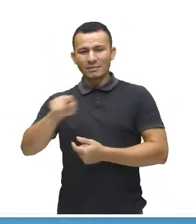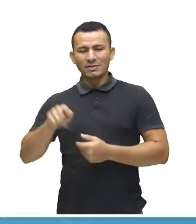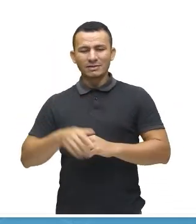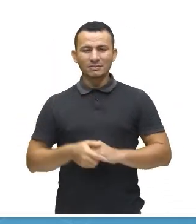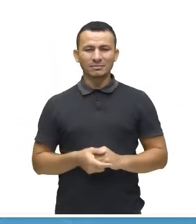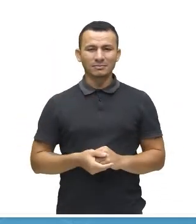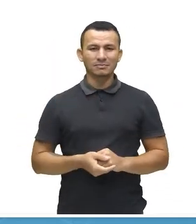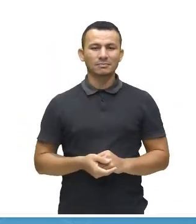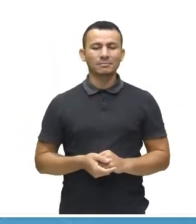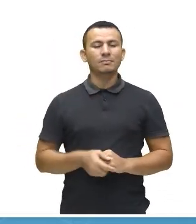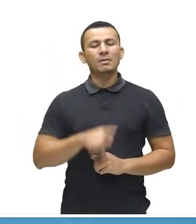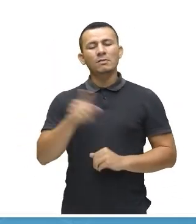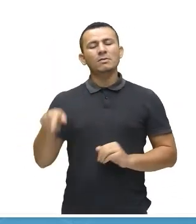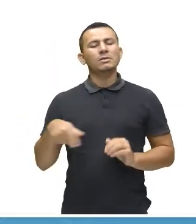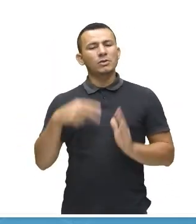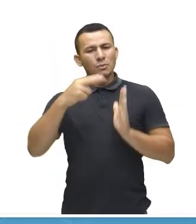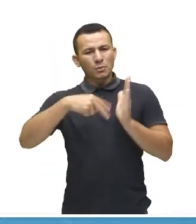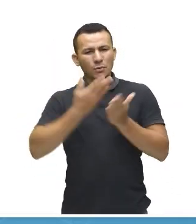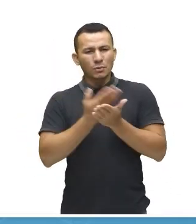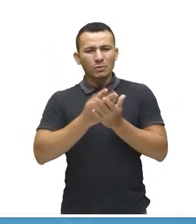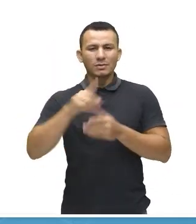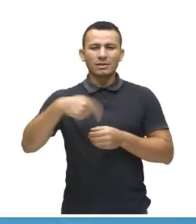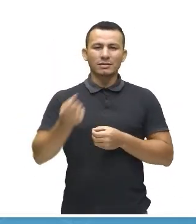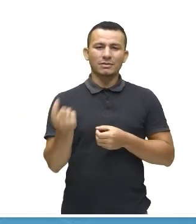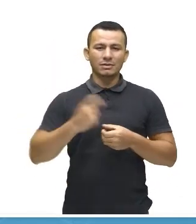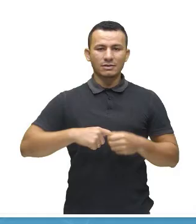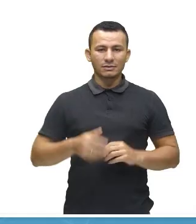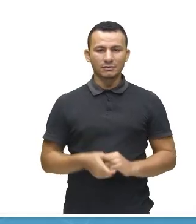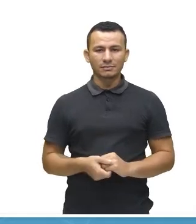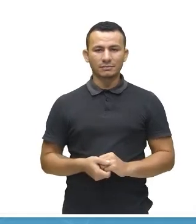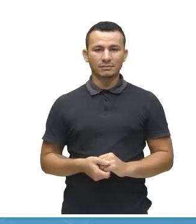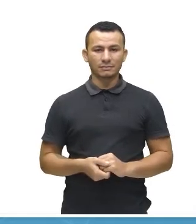aula. Então, façam aí que já eu retorno com vocês.